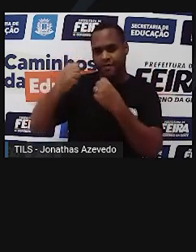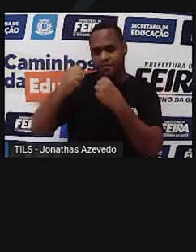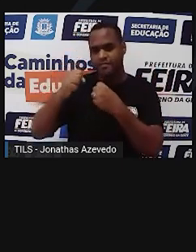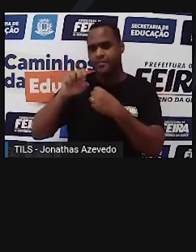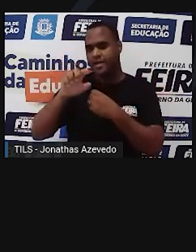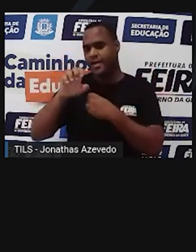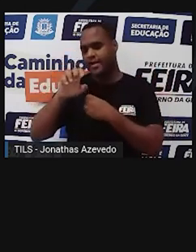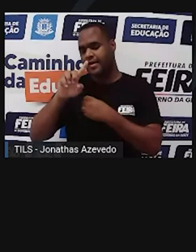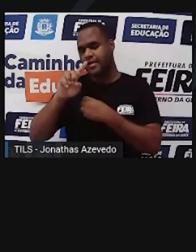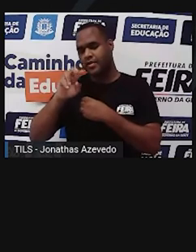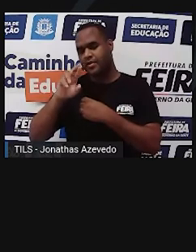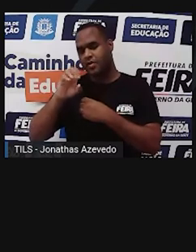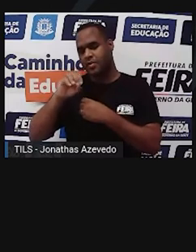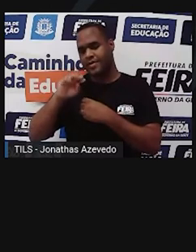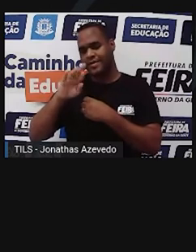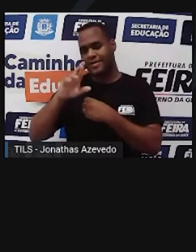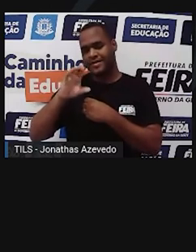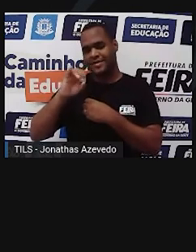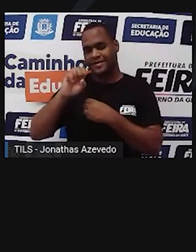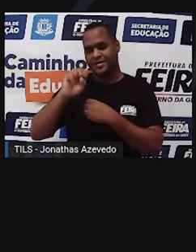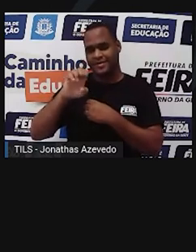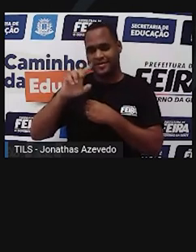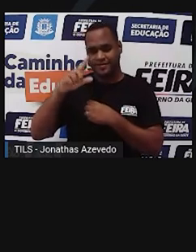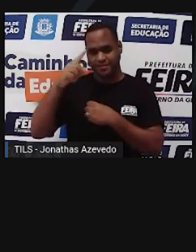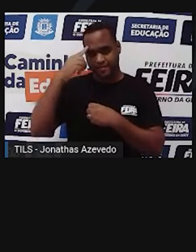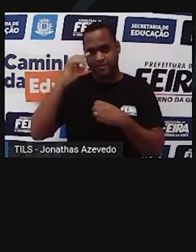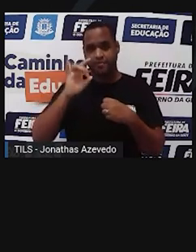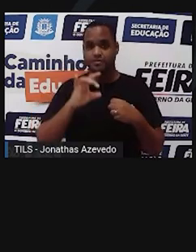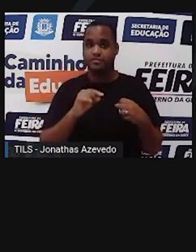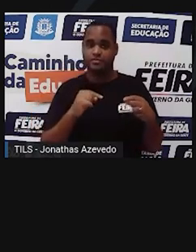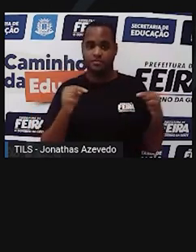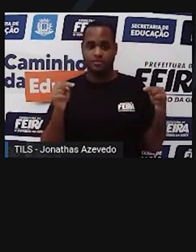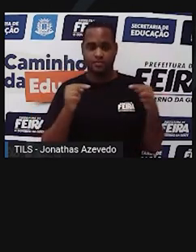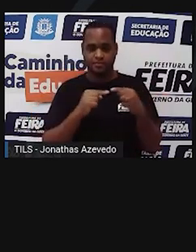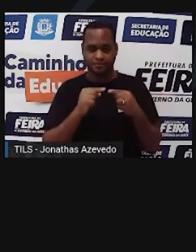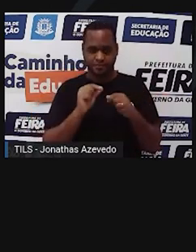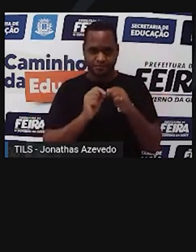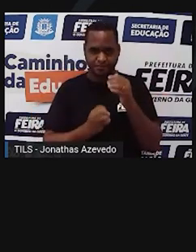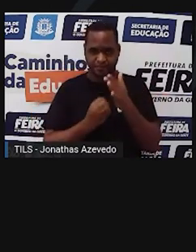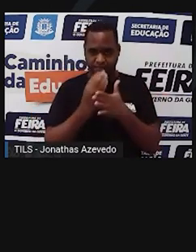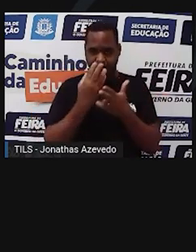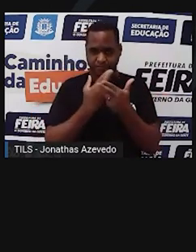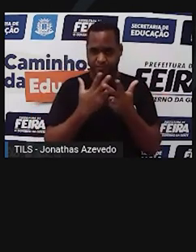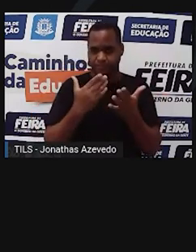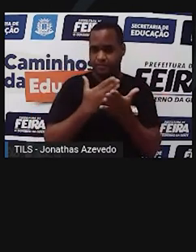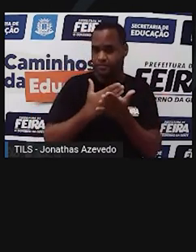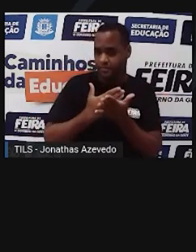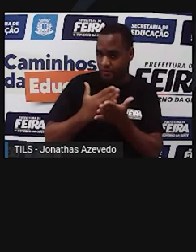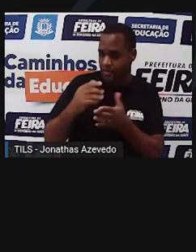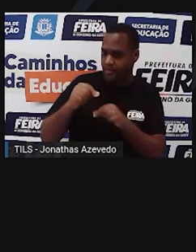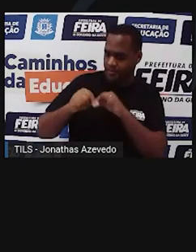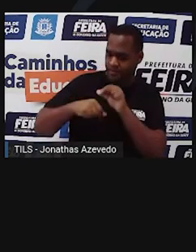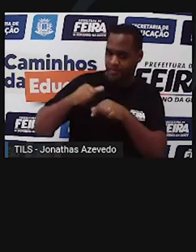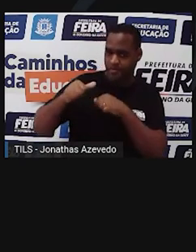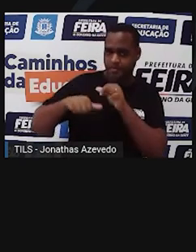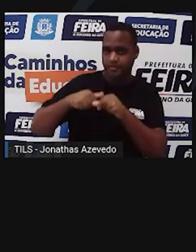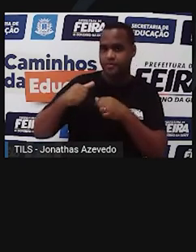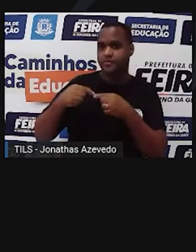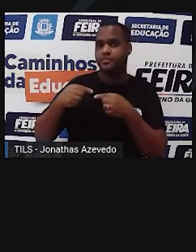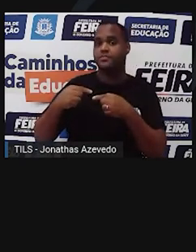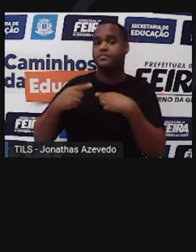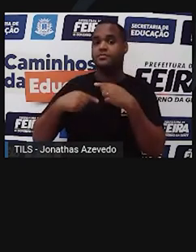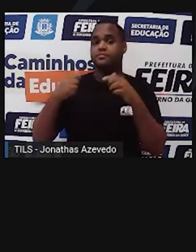induzida. Ok, mas esse aqui é o processo de produção da hidrelétrica. E,